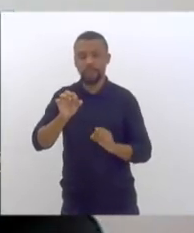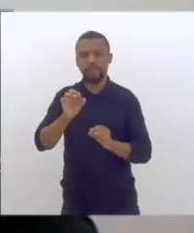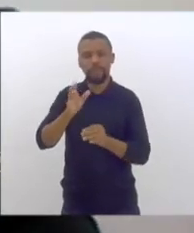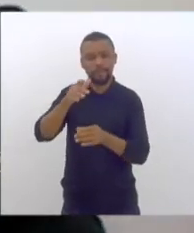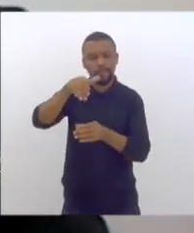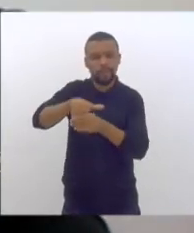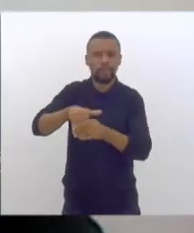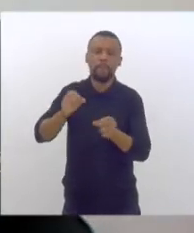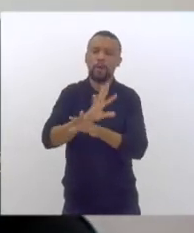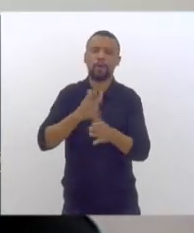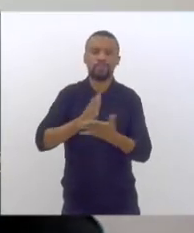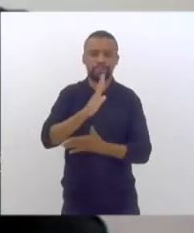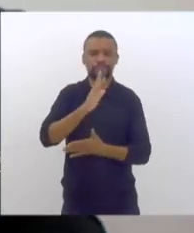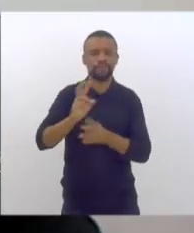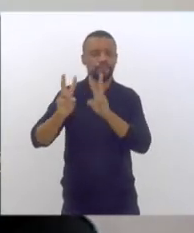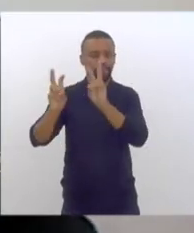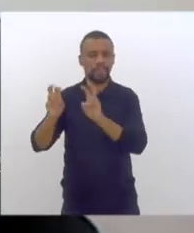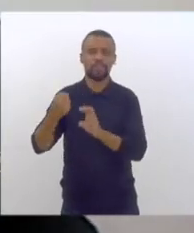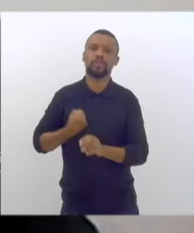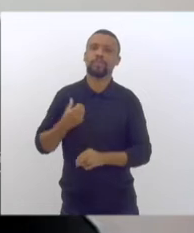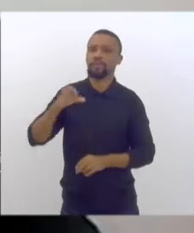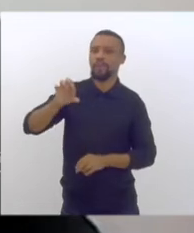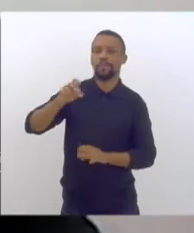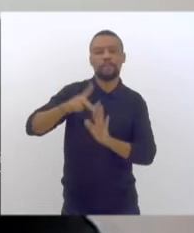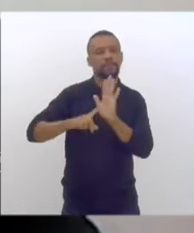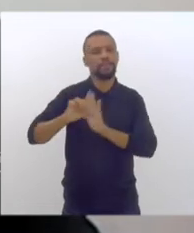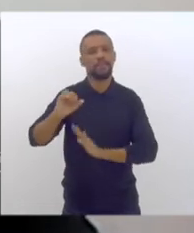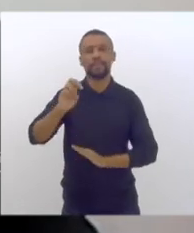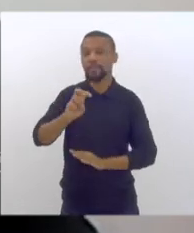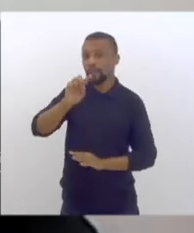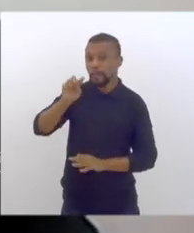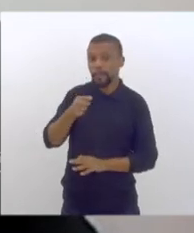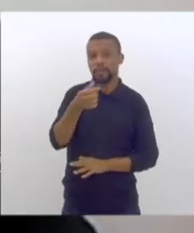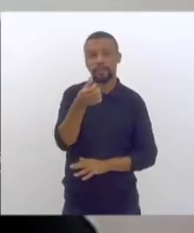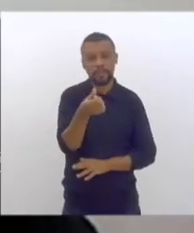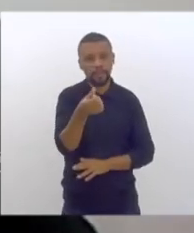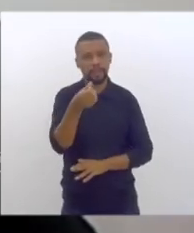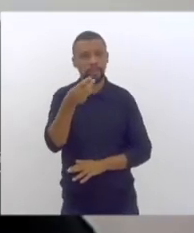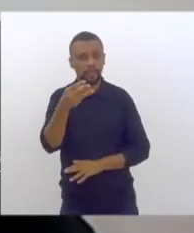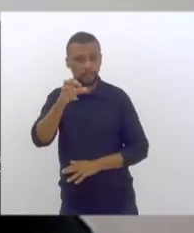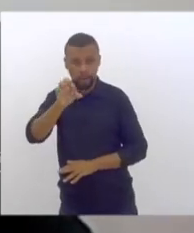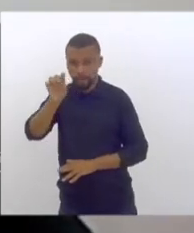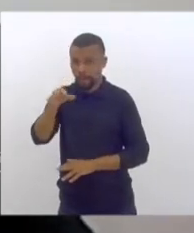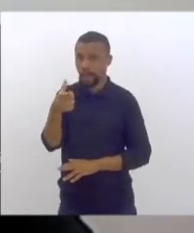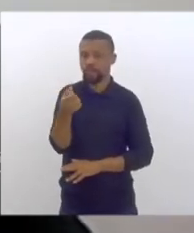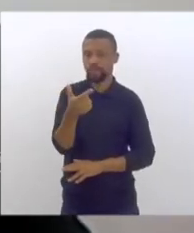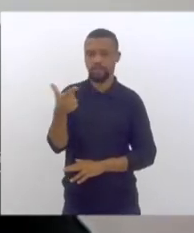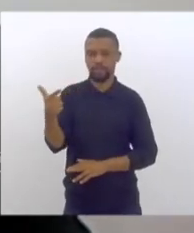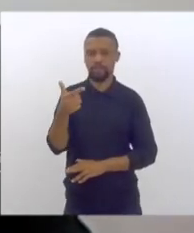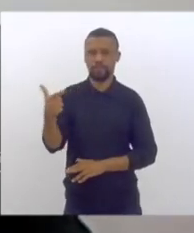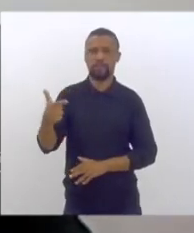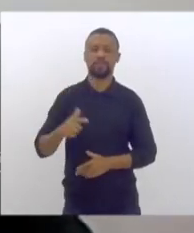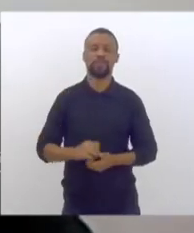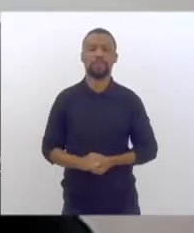numero 9 projeto de lei 5639 2022